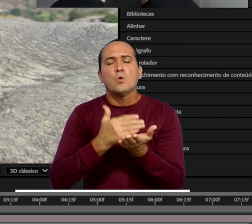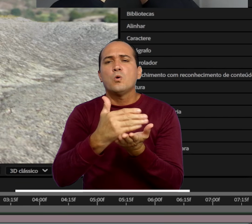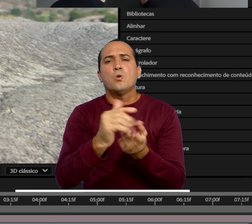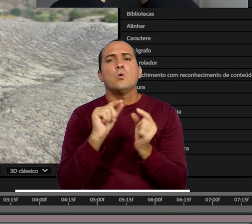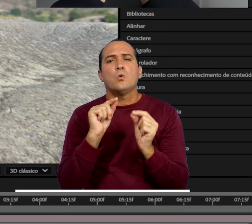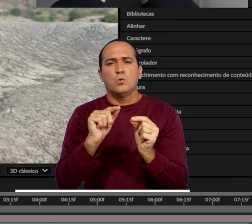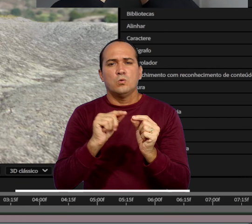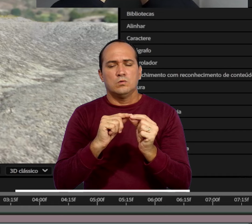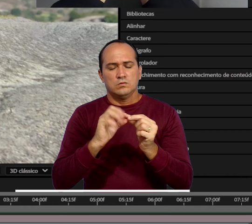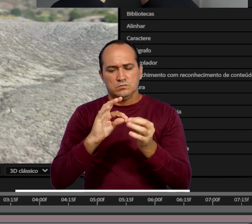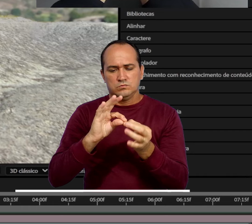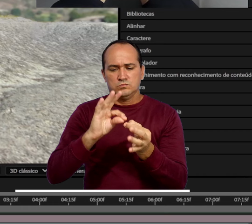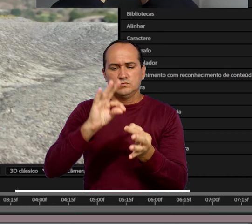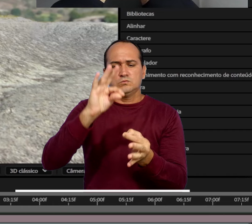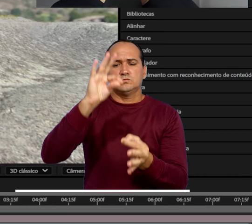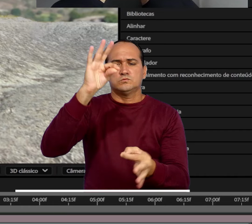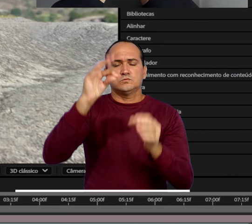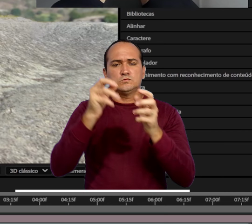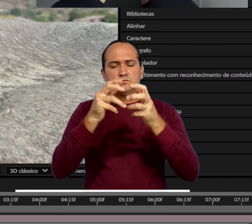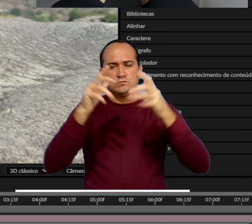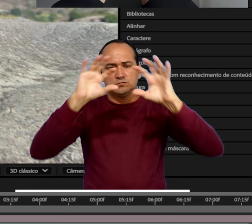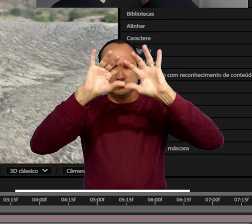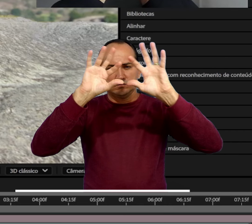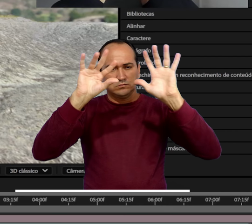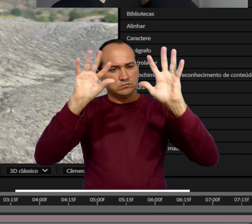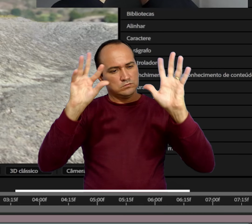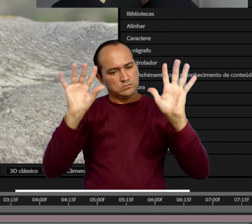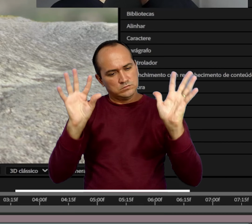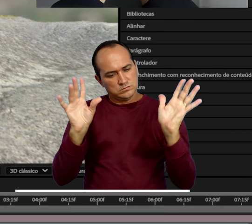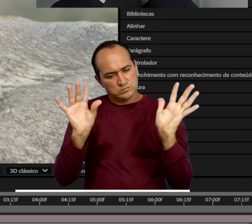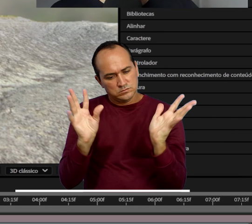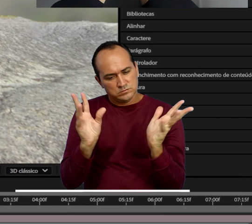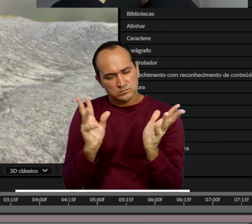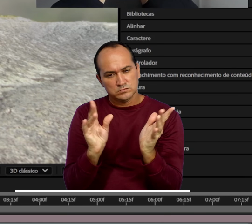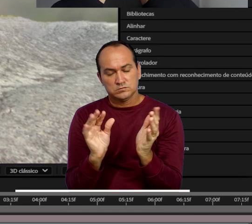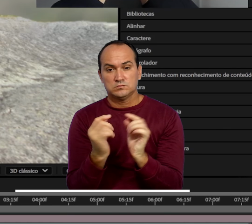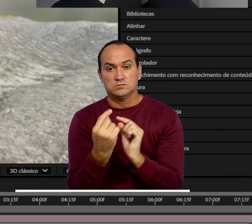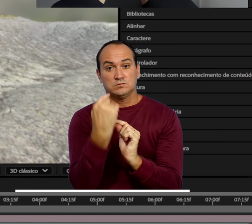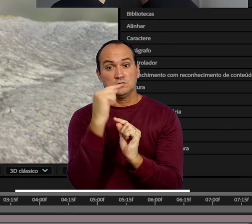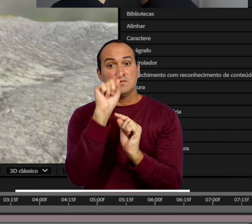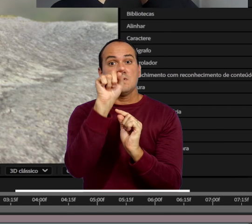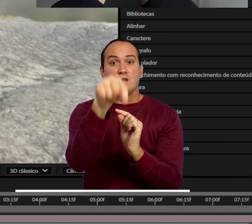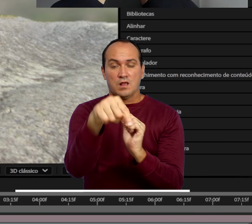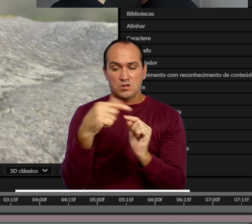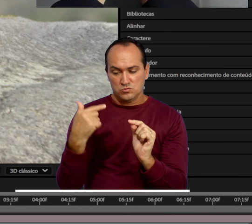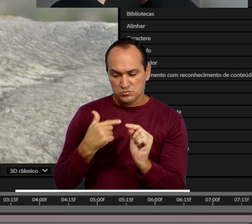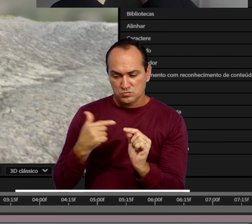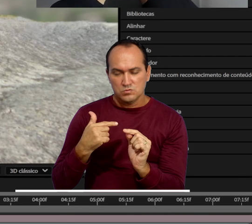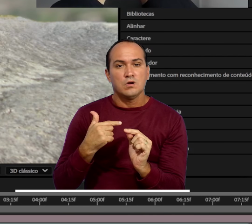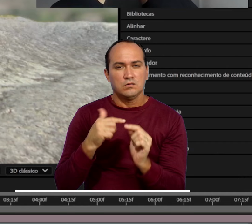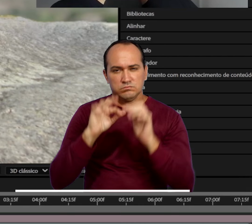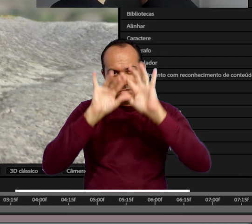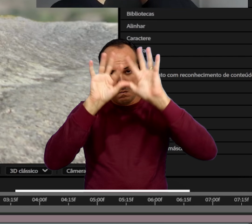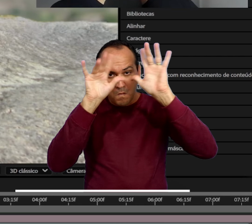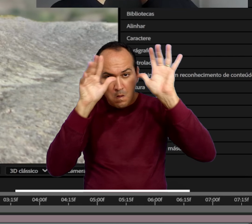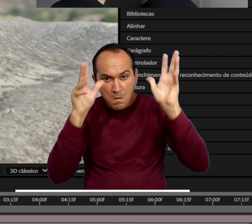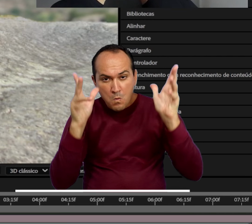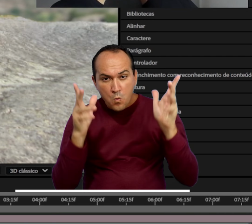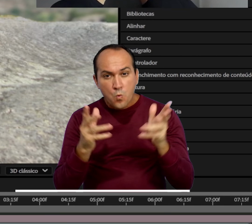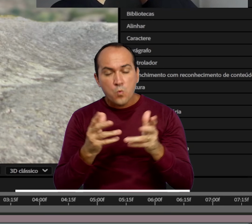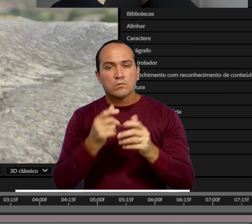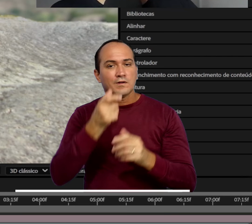vou inicialmente colocar aqui o raio de desfoque mais alto, para aquele segundo plano ficar mais desfocado, nem tanto, né?